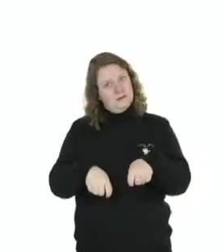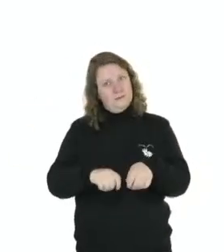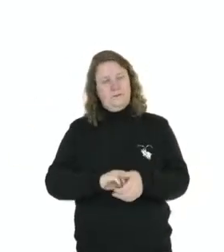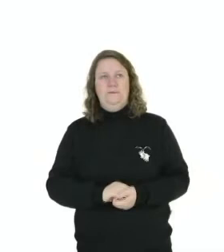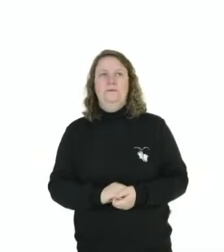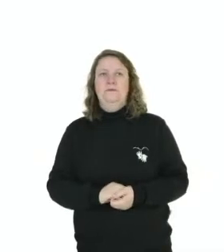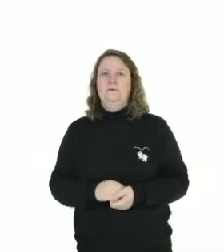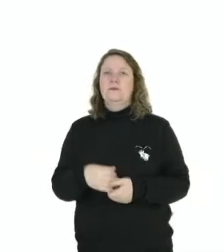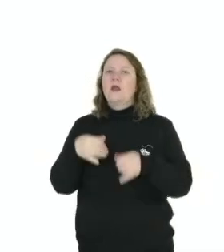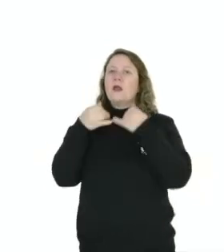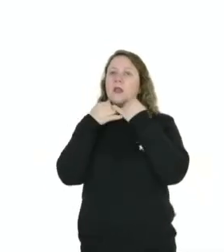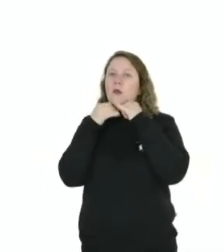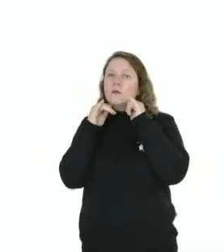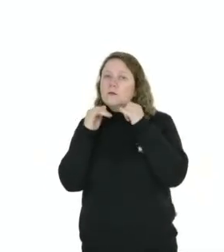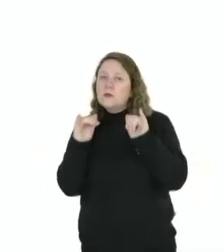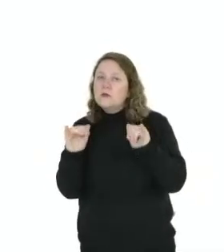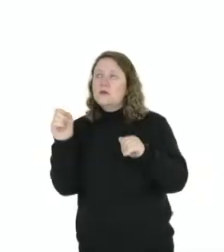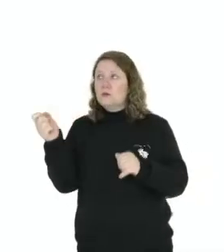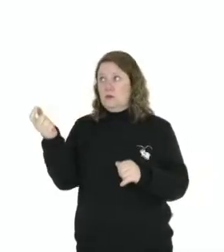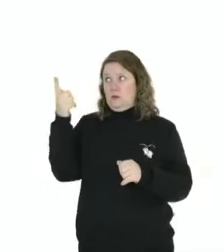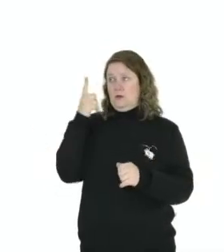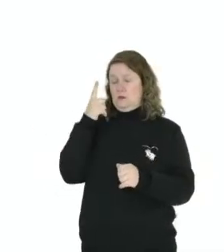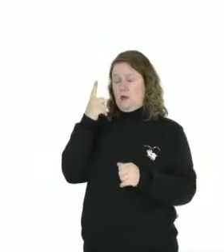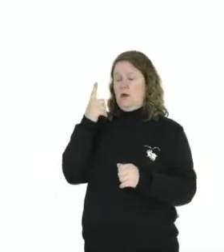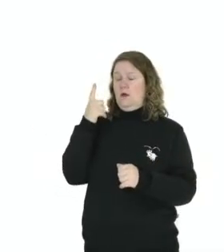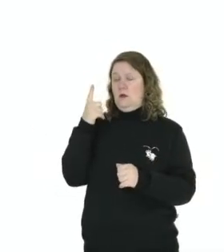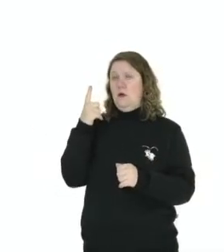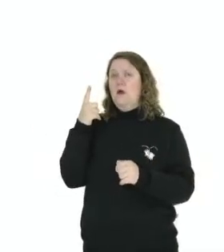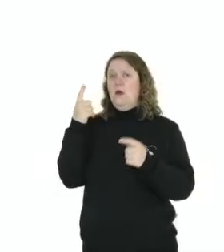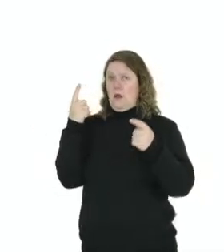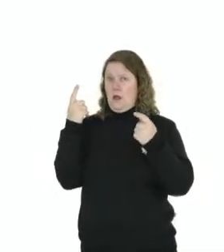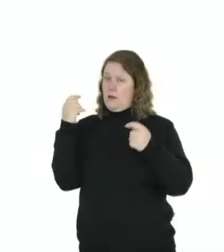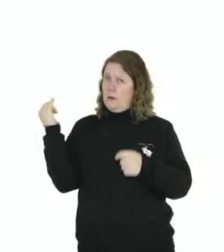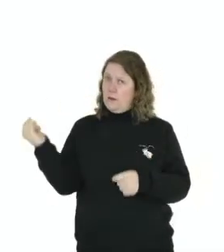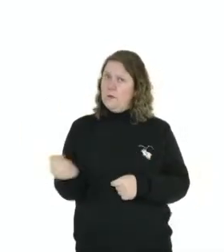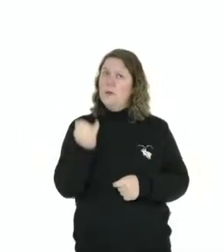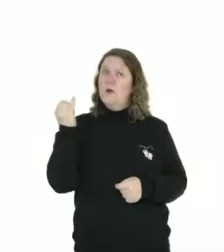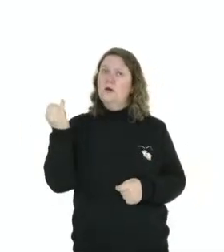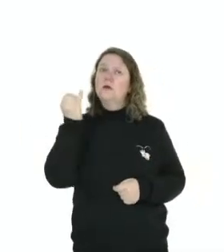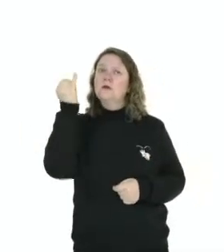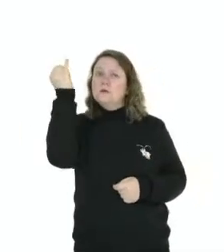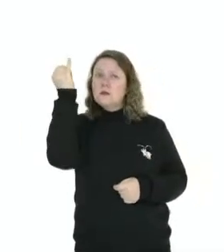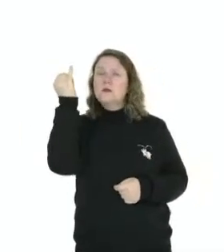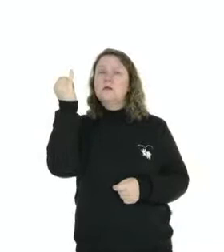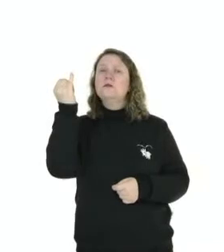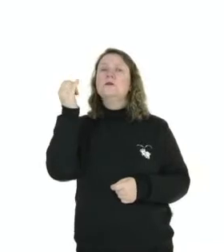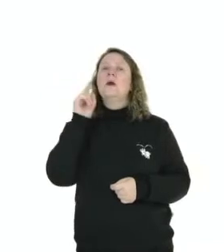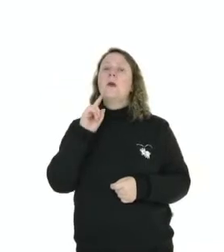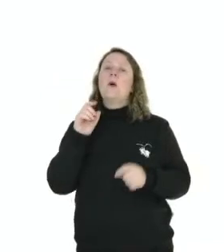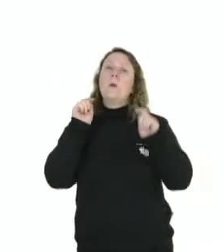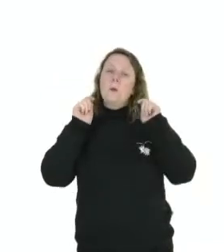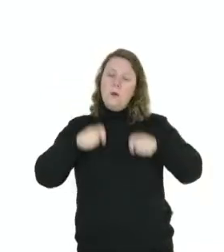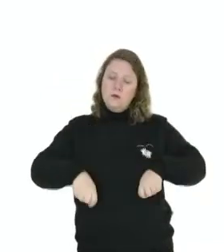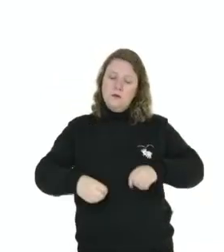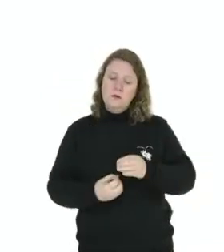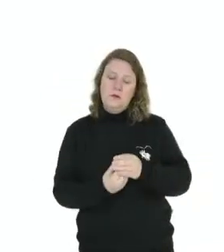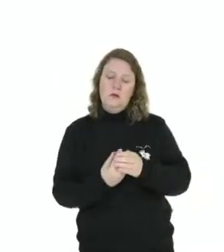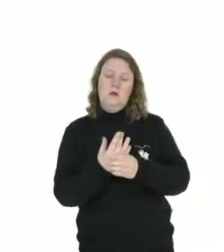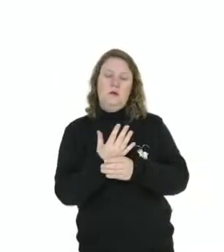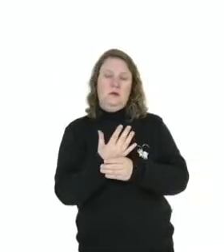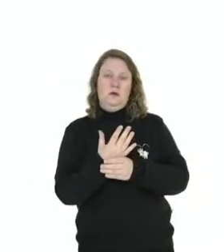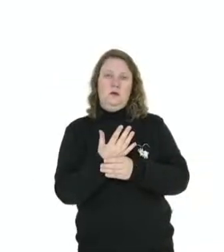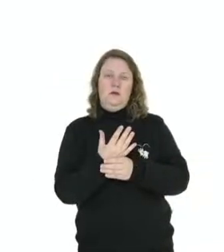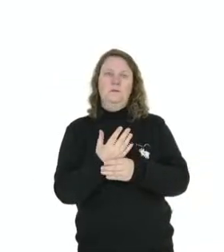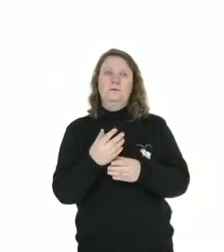do sol ela é responsável para que você possa armazenar um tipo de energia, no caso química, para o crescimento das plantas. Em